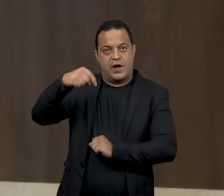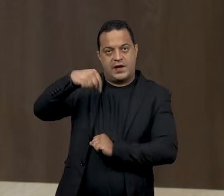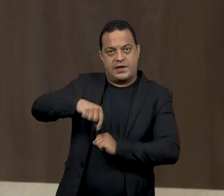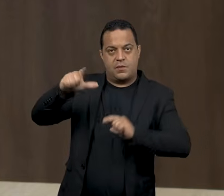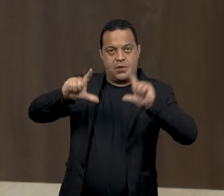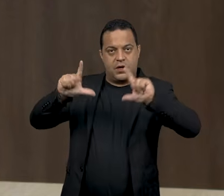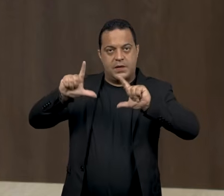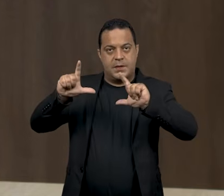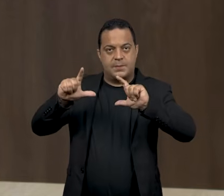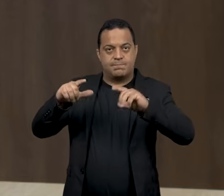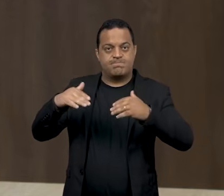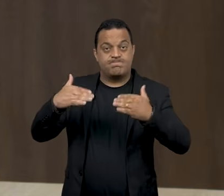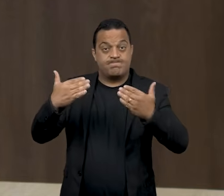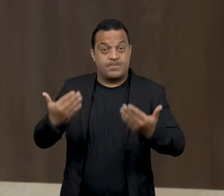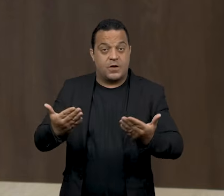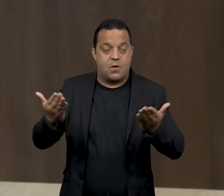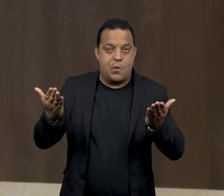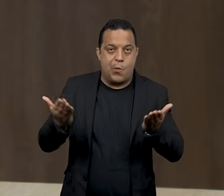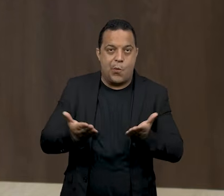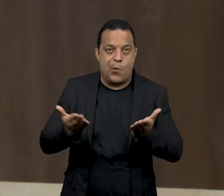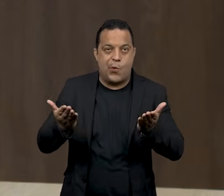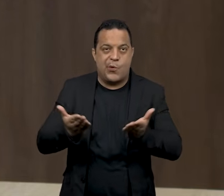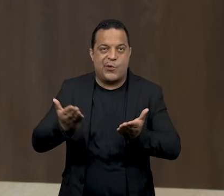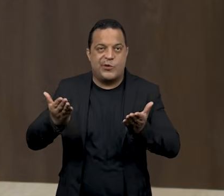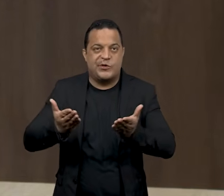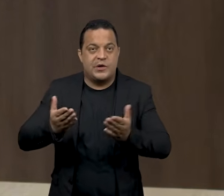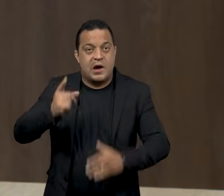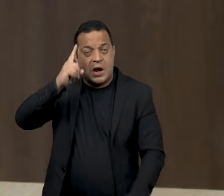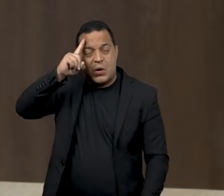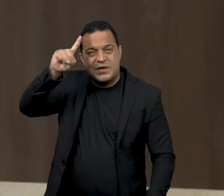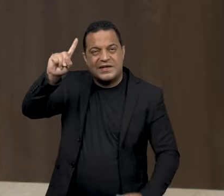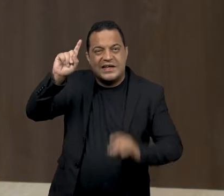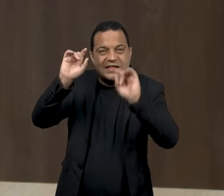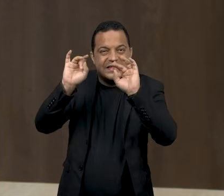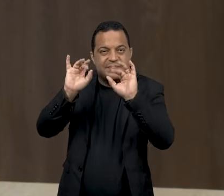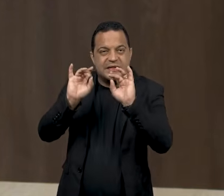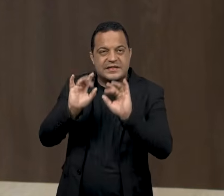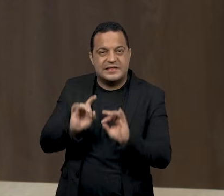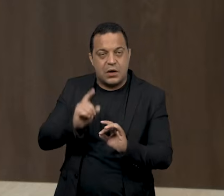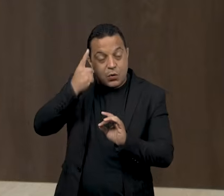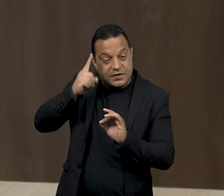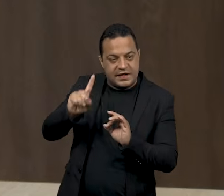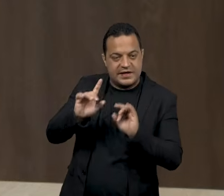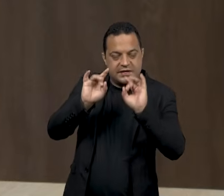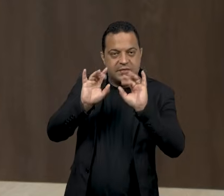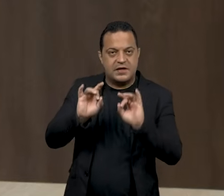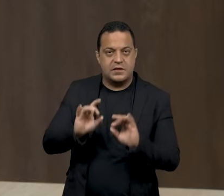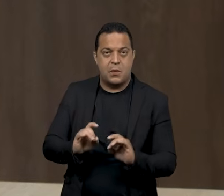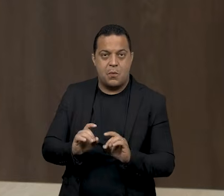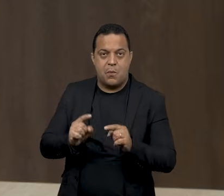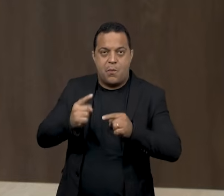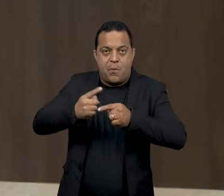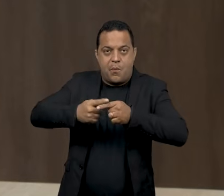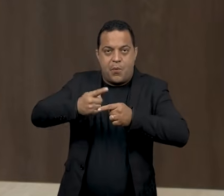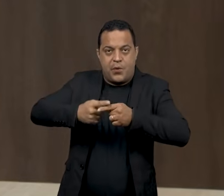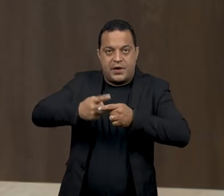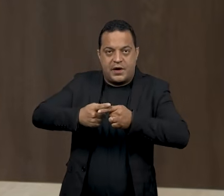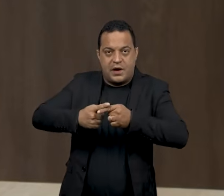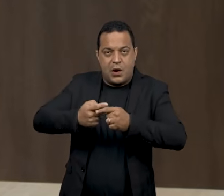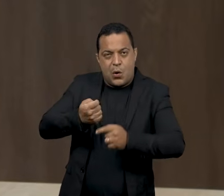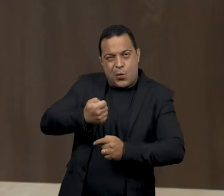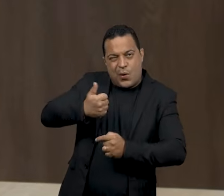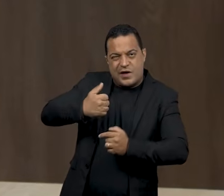neste programa. Hoje é uma data especial. Estamos concluindo o ano